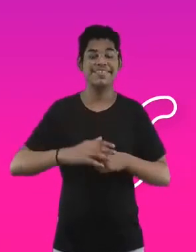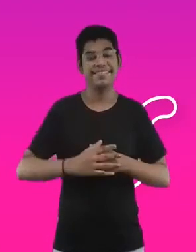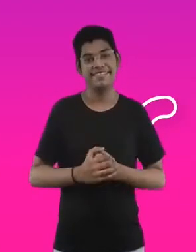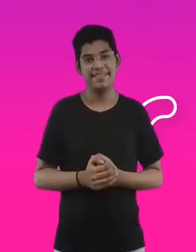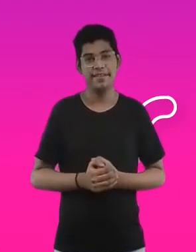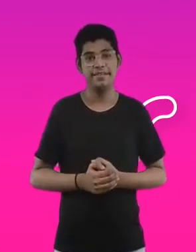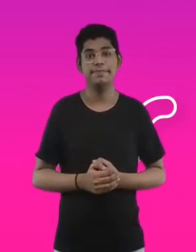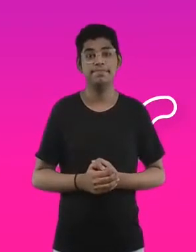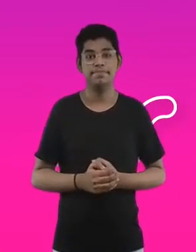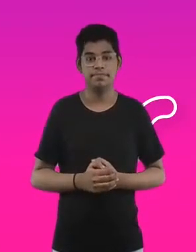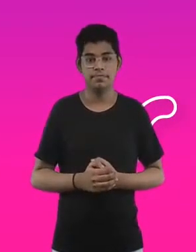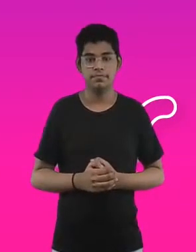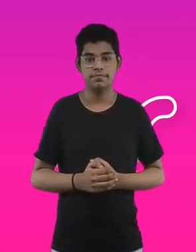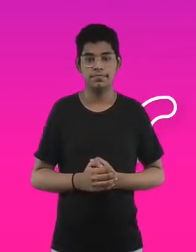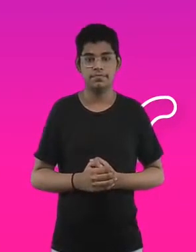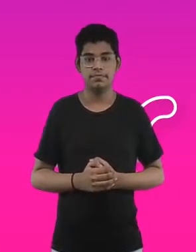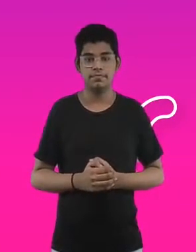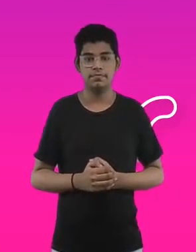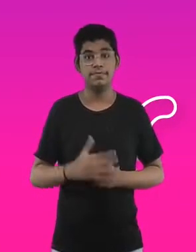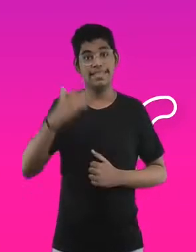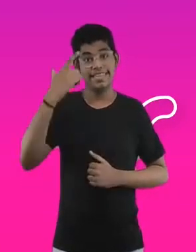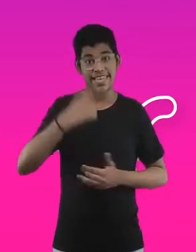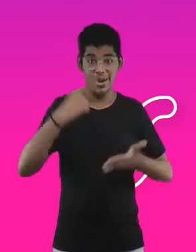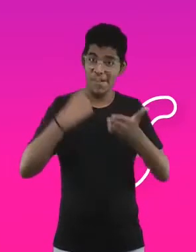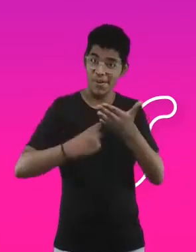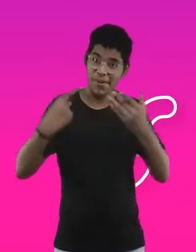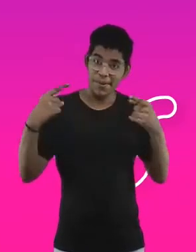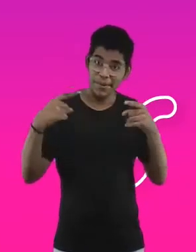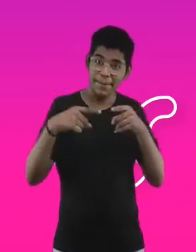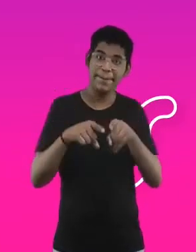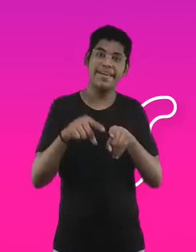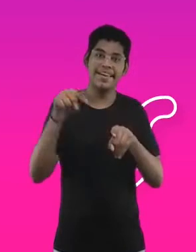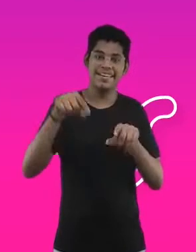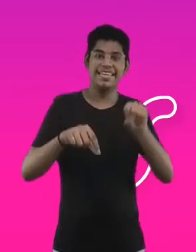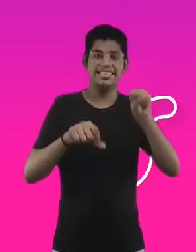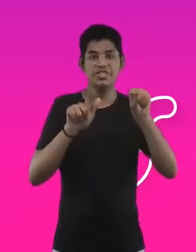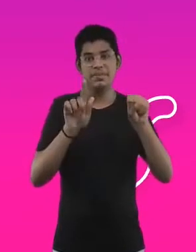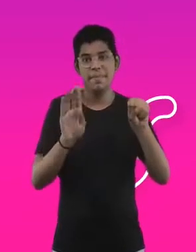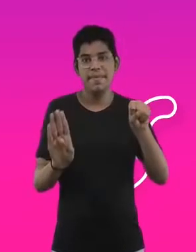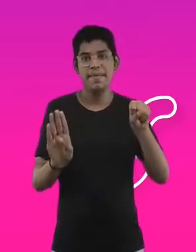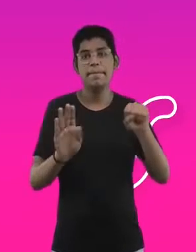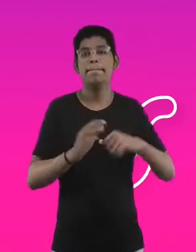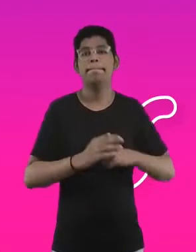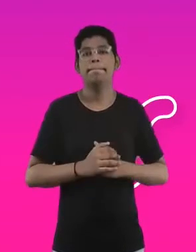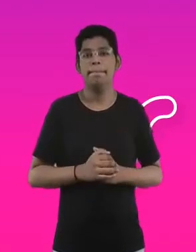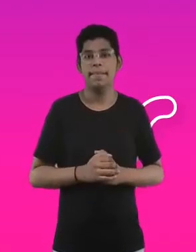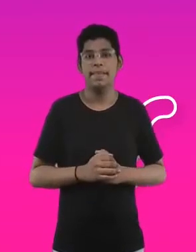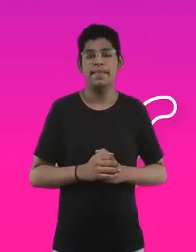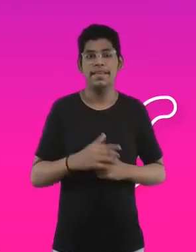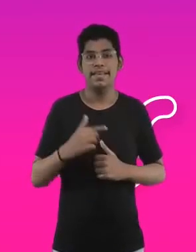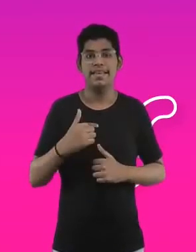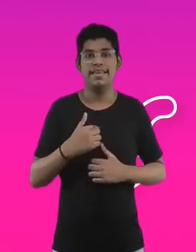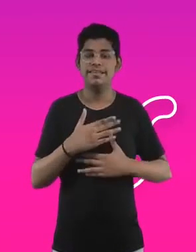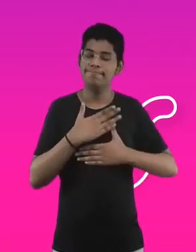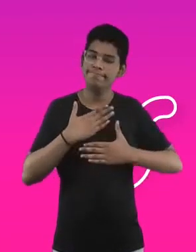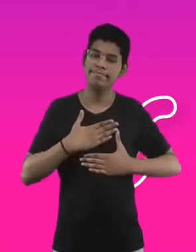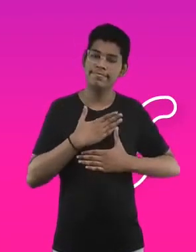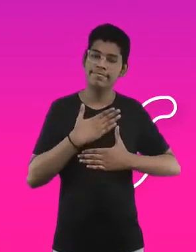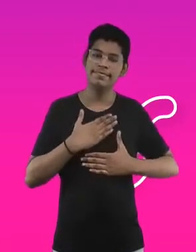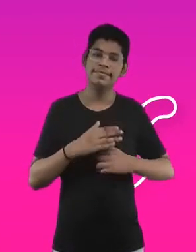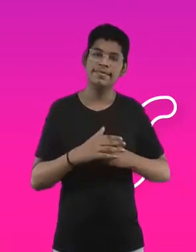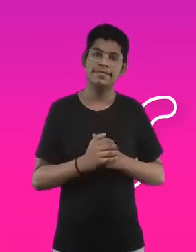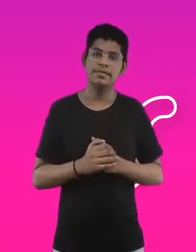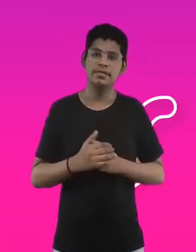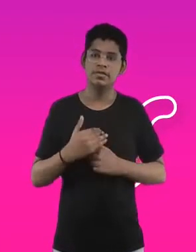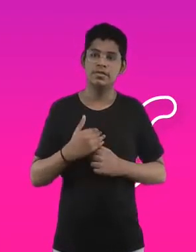Eu sou fellow do Social Good Brasil, que para mim representa uma honra muito grande estar aqui também participando